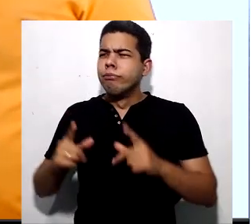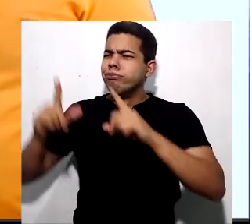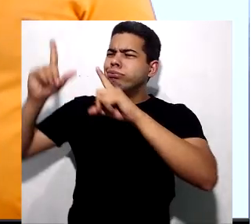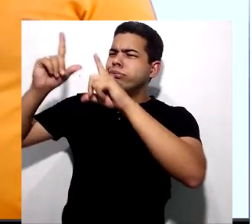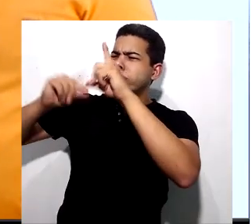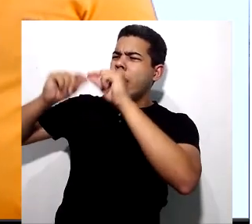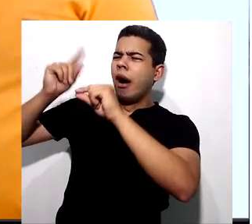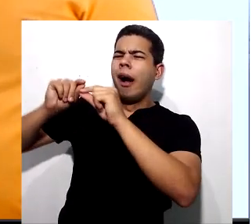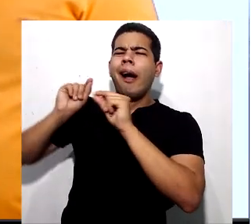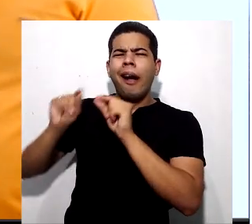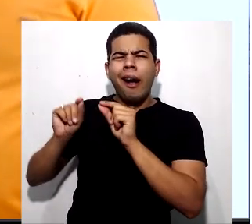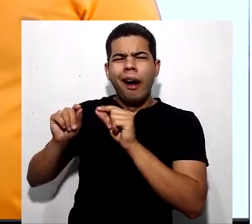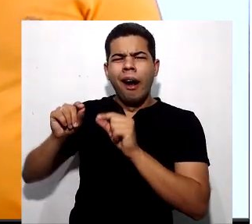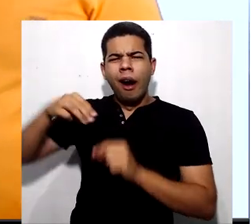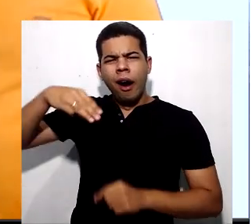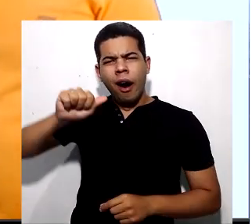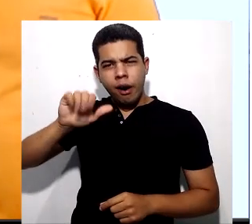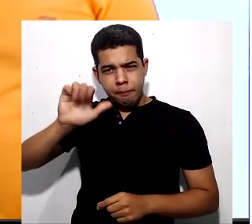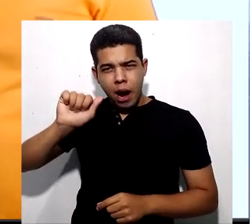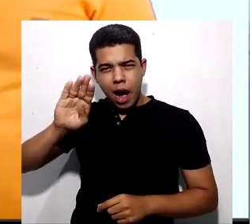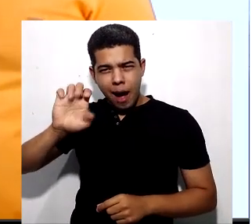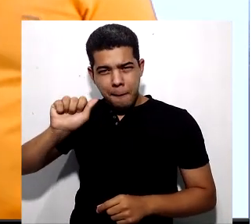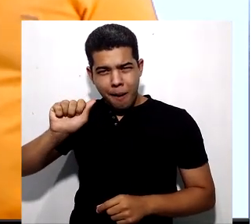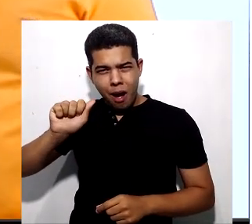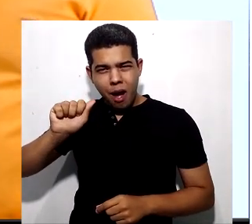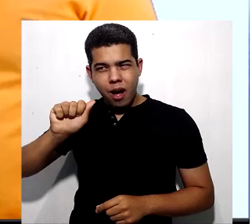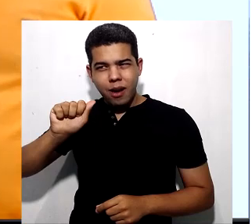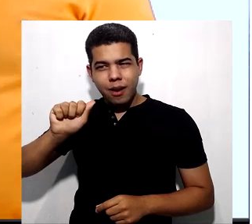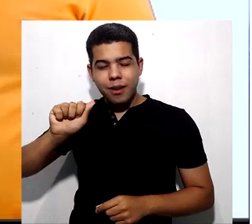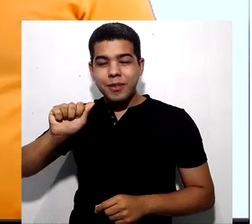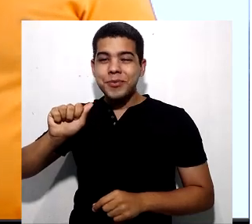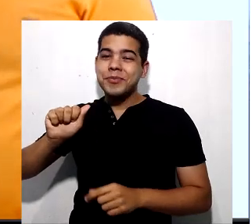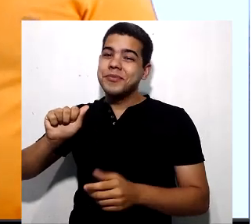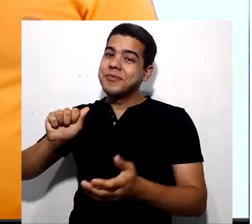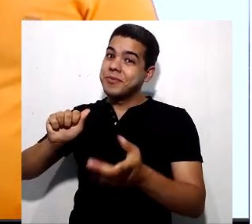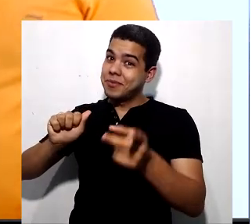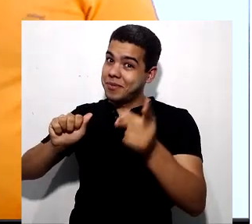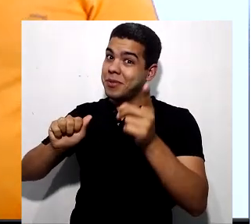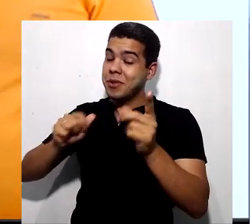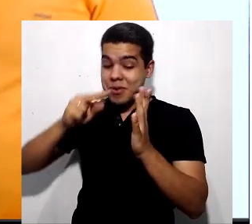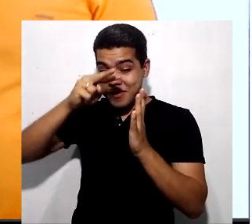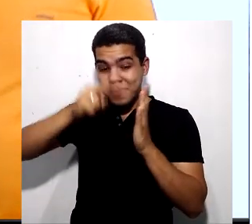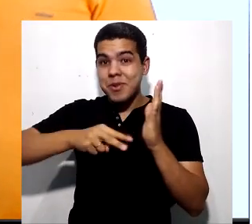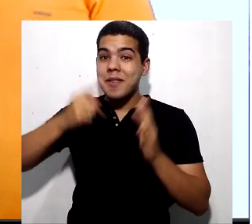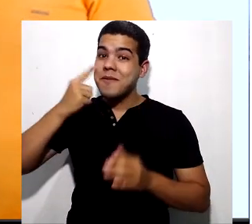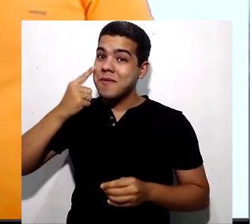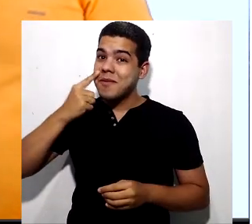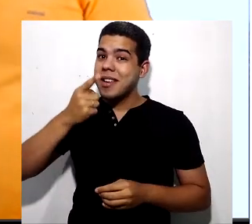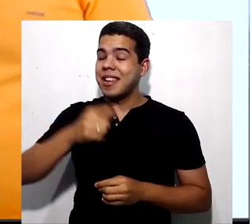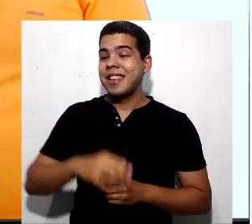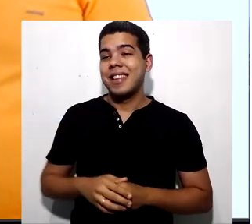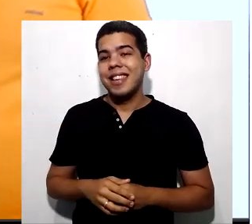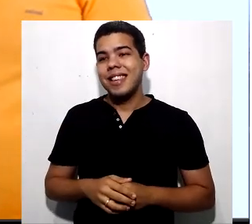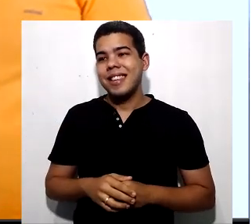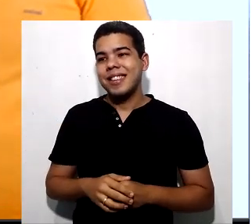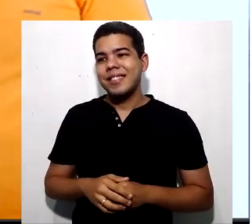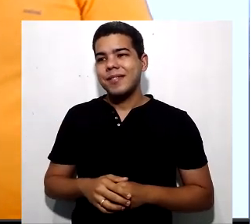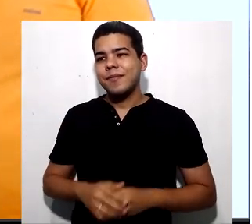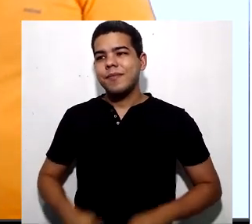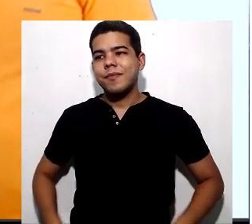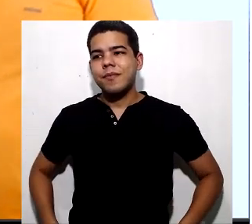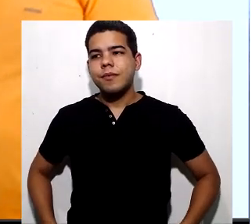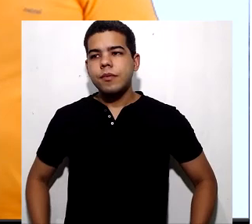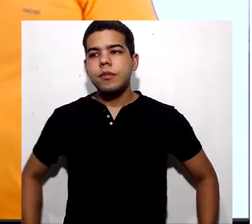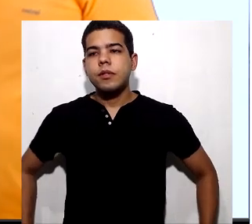é a personagem? Isso é algo interessante para que vocês, estudantes, observem. Será que é a vez dela? Vejam só, vou dar a